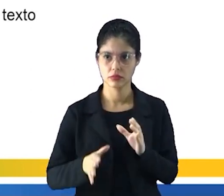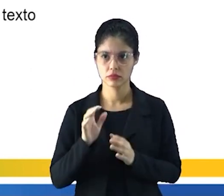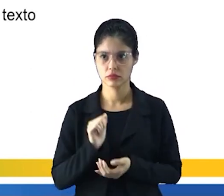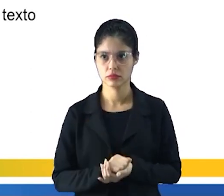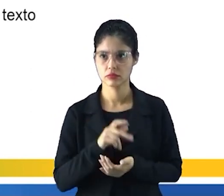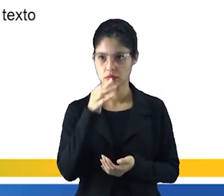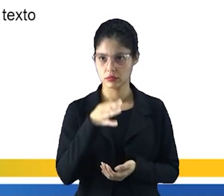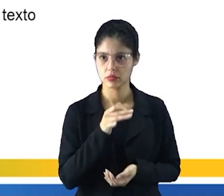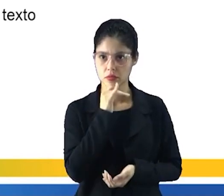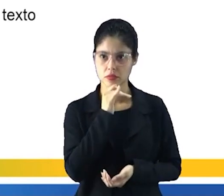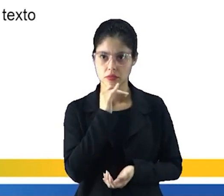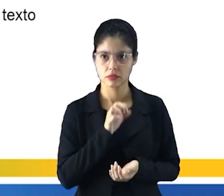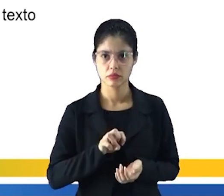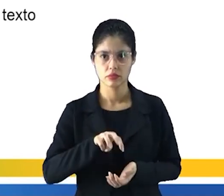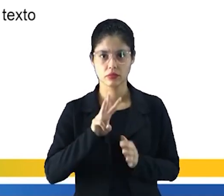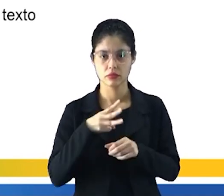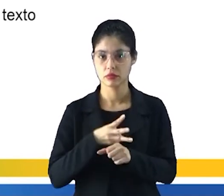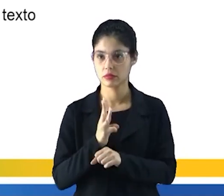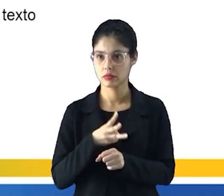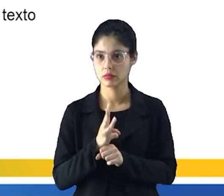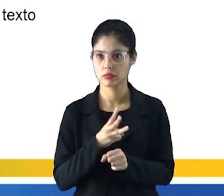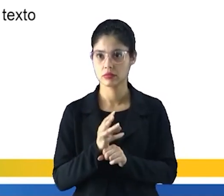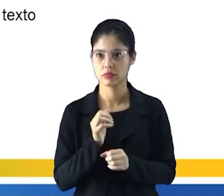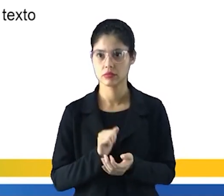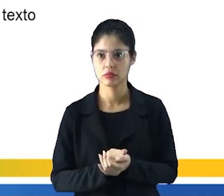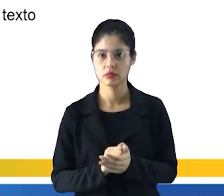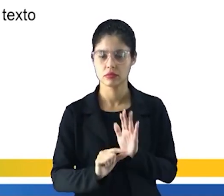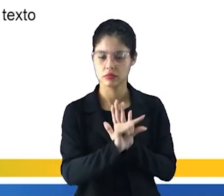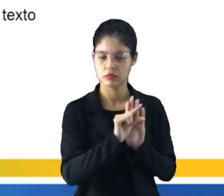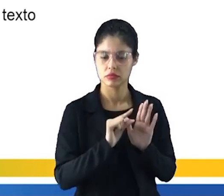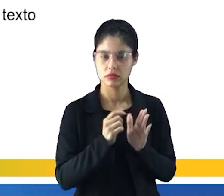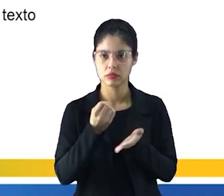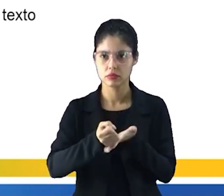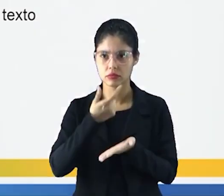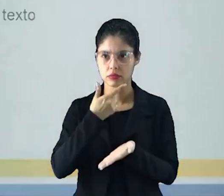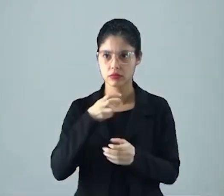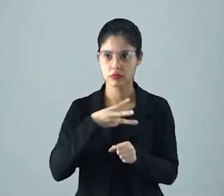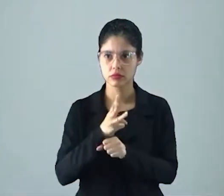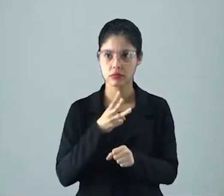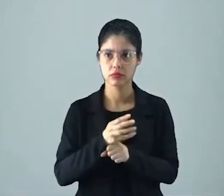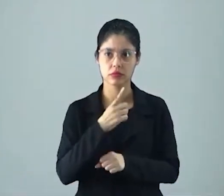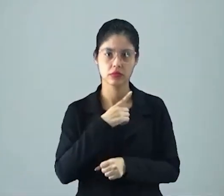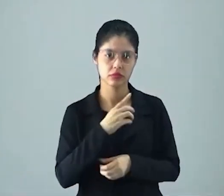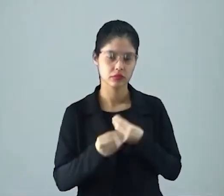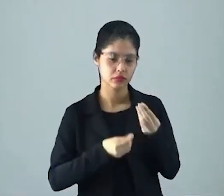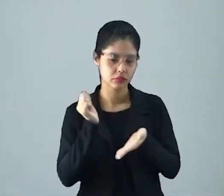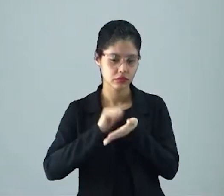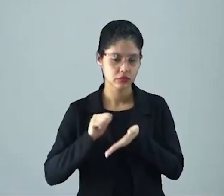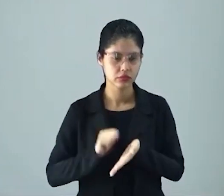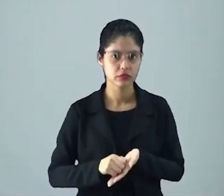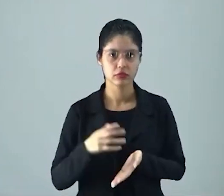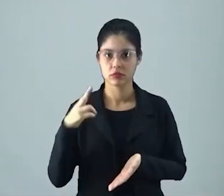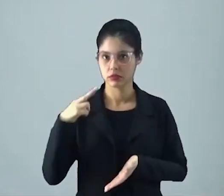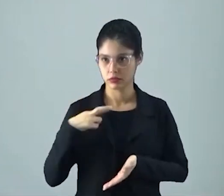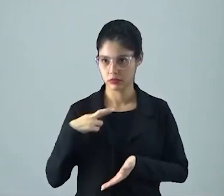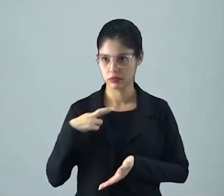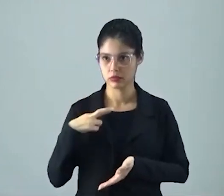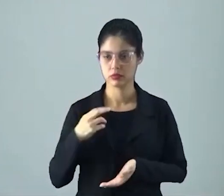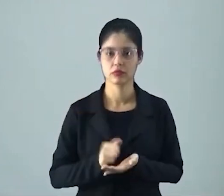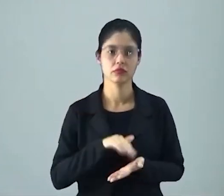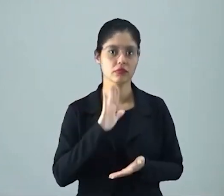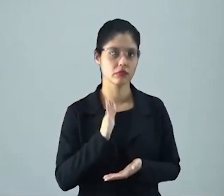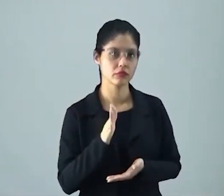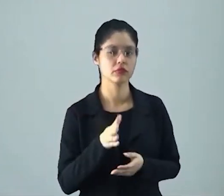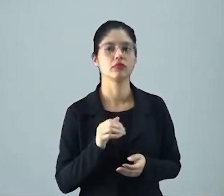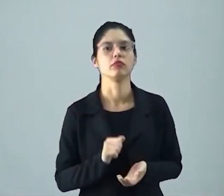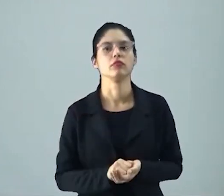características quase regulares, por exemplo, o WhatsApp, né, e a bula de remédio. No WhatsApp nós temos uma forma de escrever bem particular,